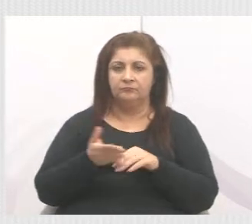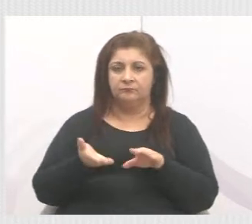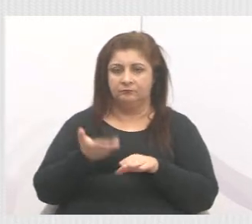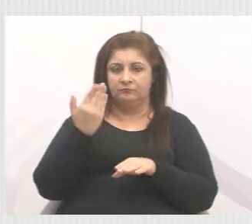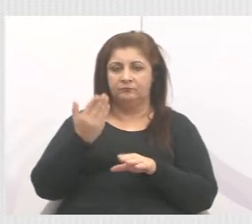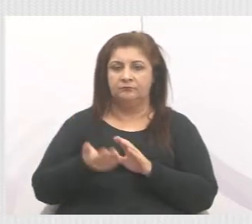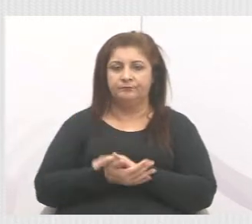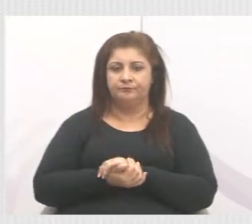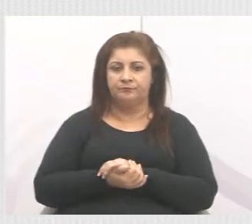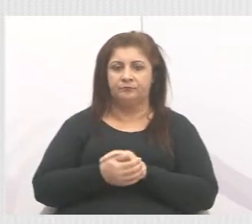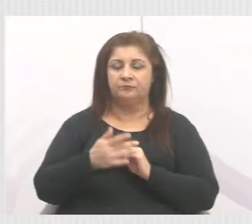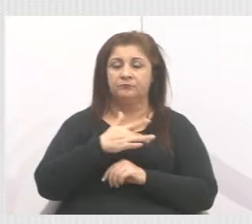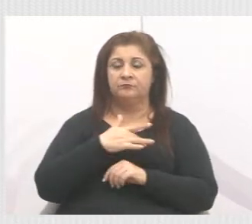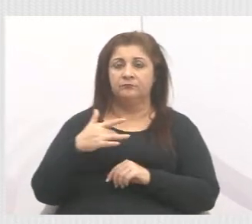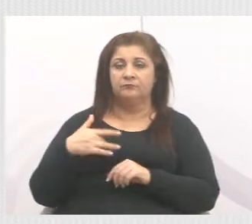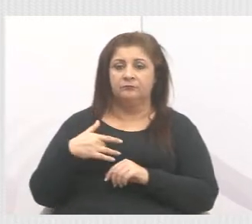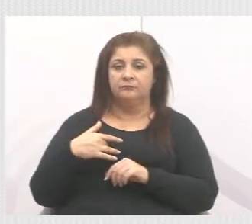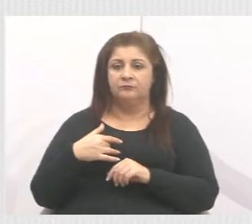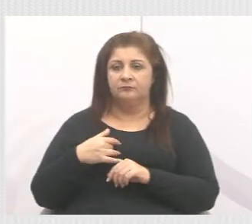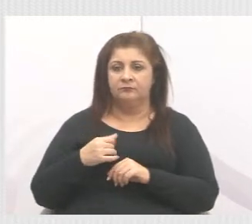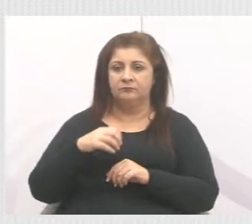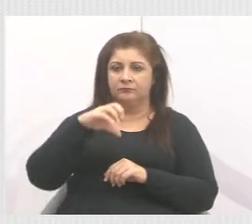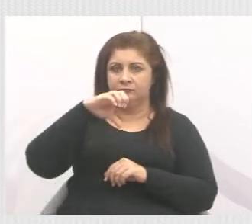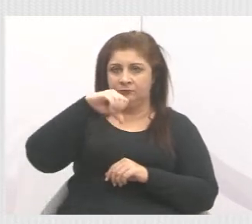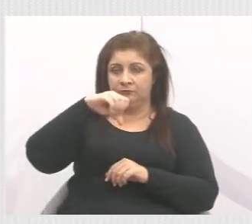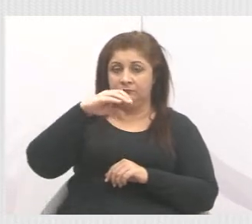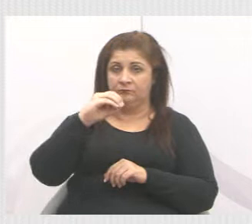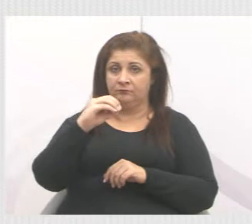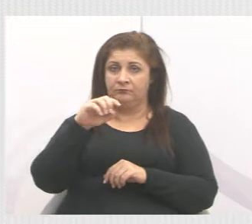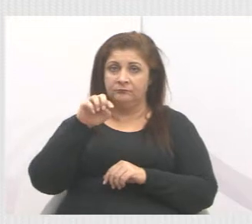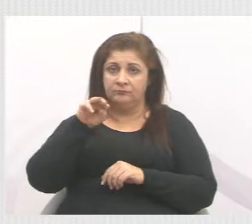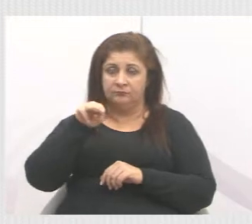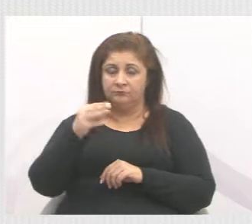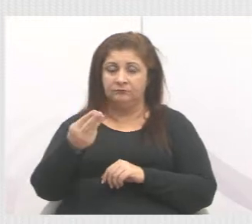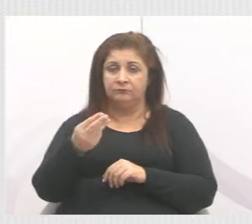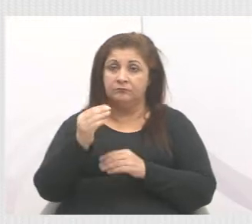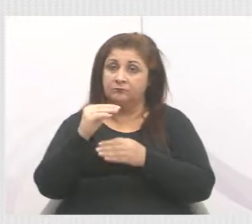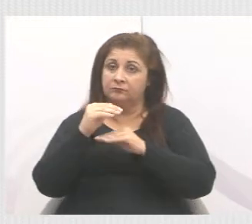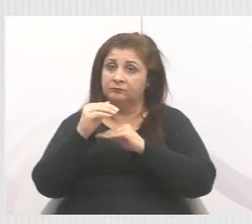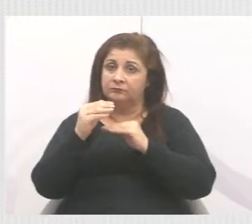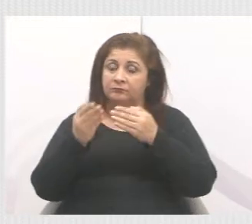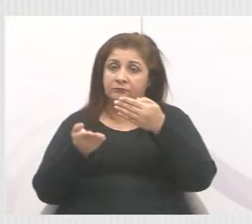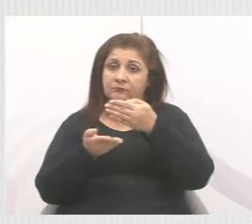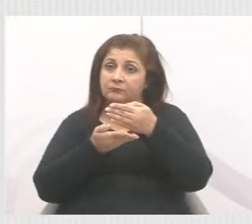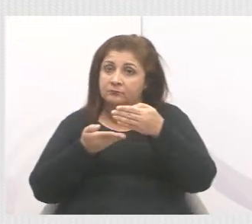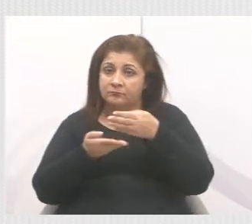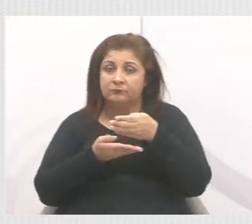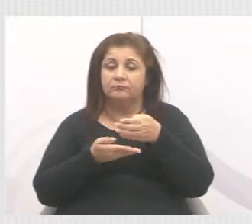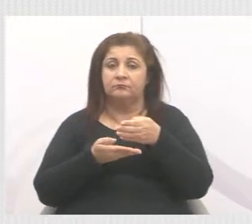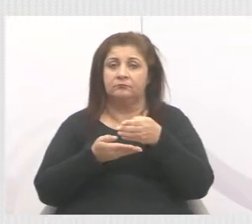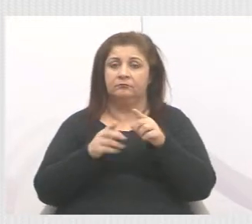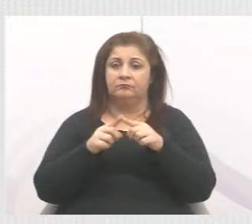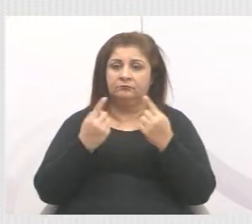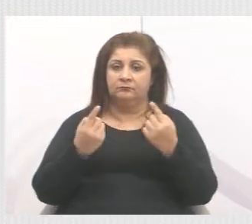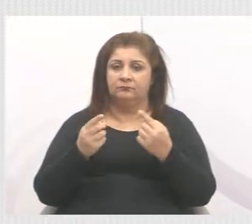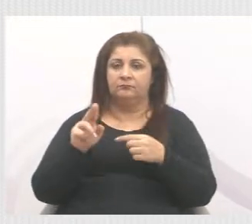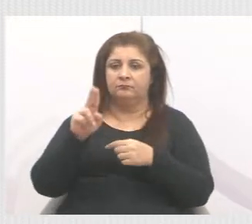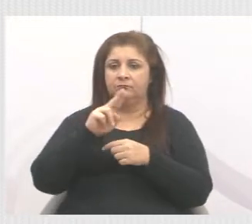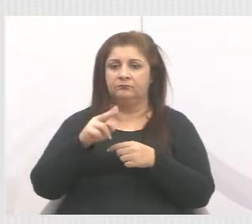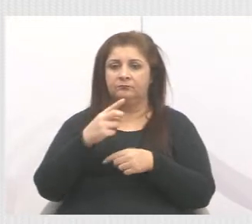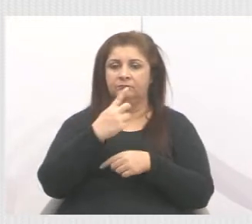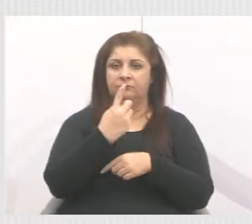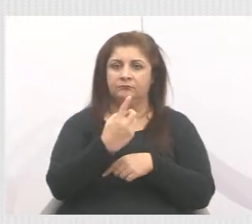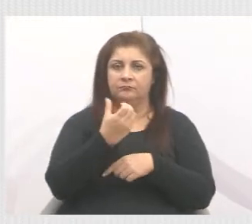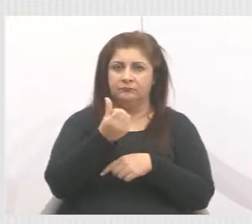orçamento. Saúde, 90 milhões, que é o mínimo seria 90 milhões para dar os 15% da receita, a gente está